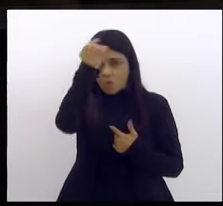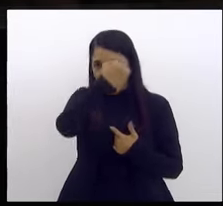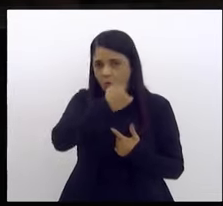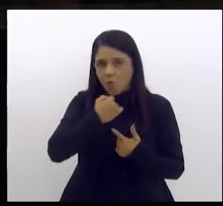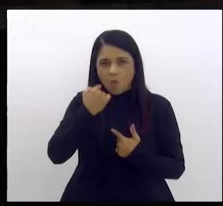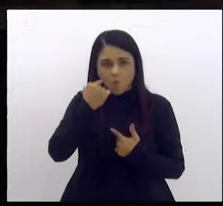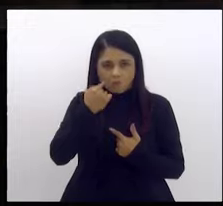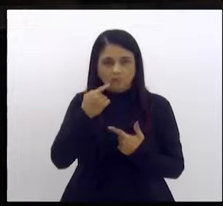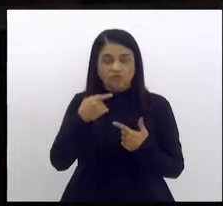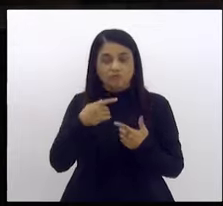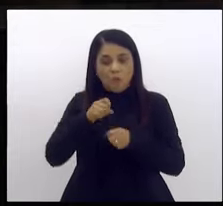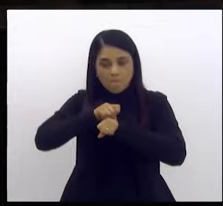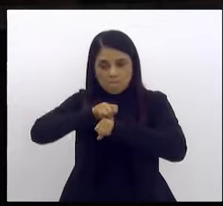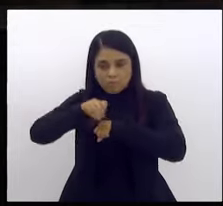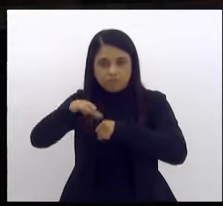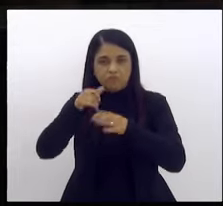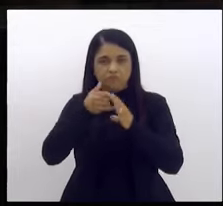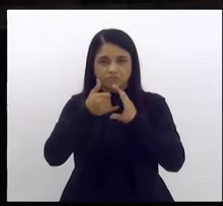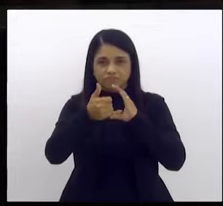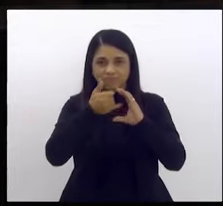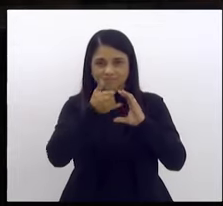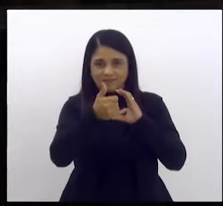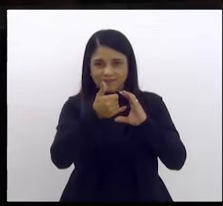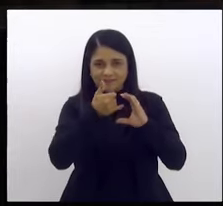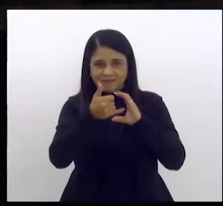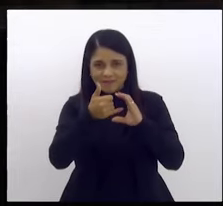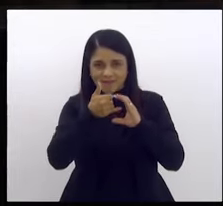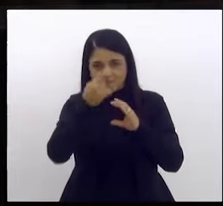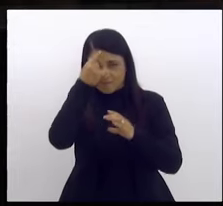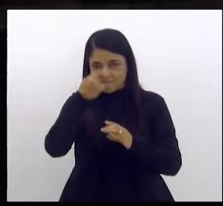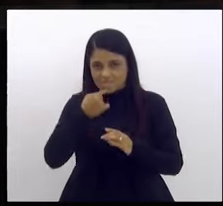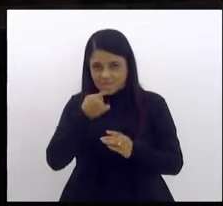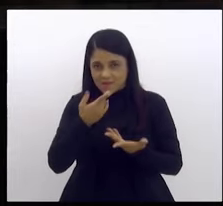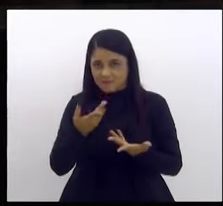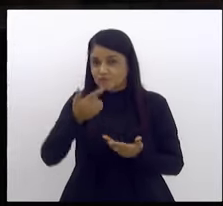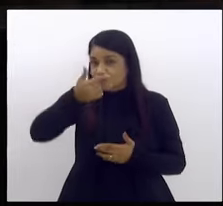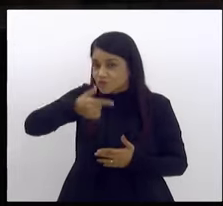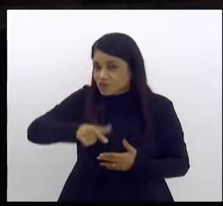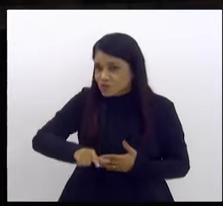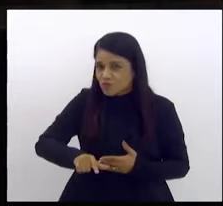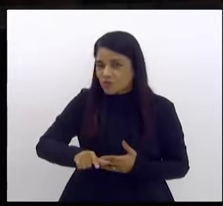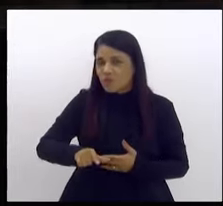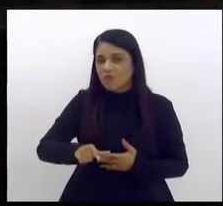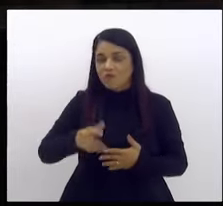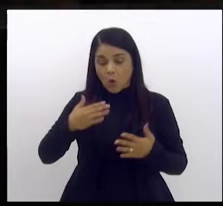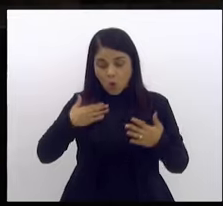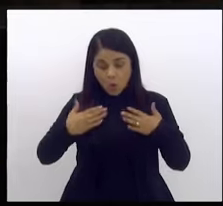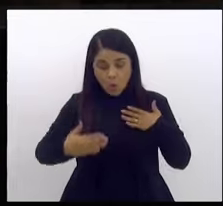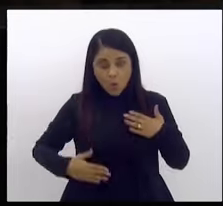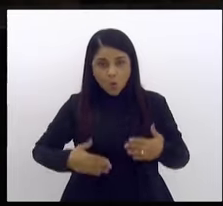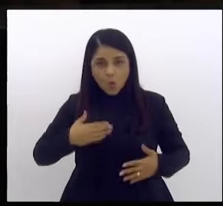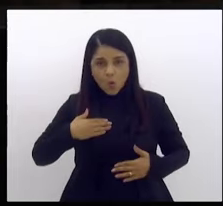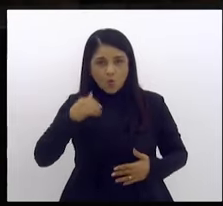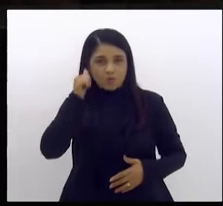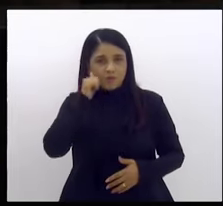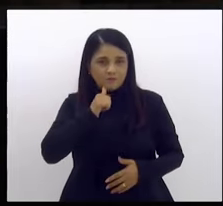compartilhadas em grupos de WhatsApp. Ou seja, senhor presidente, de novo, é o corpo dessa mulher